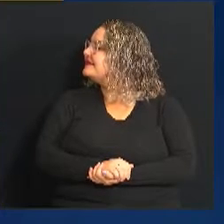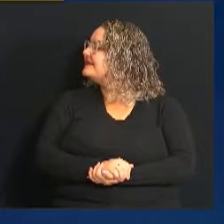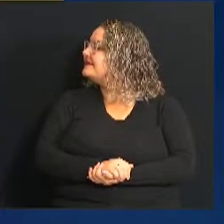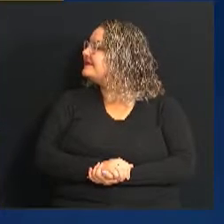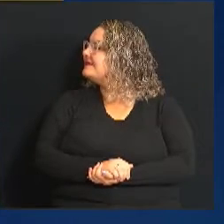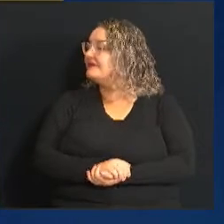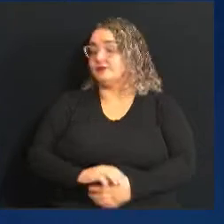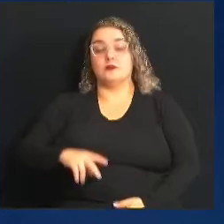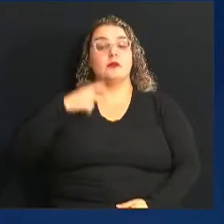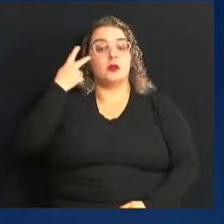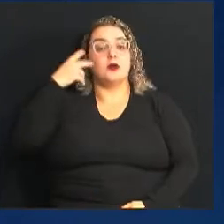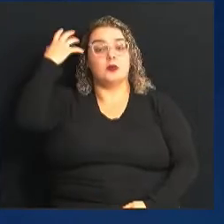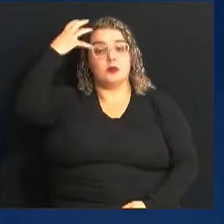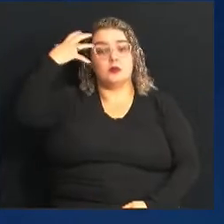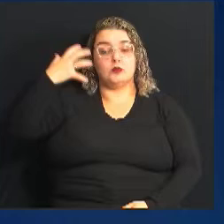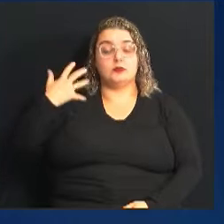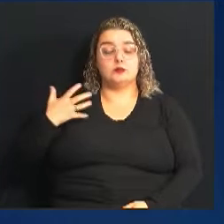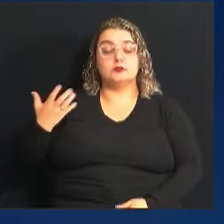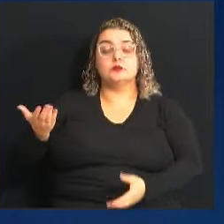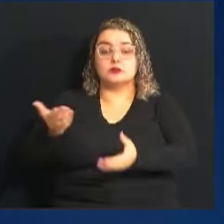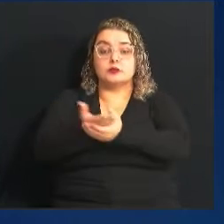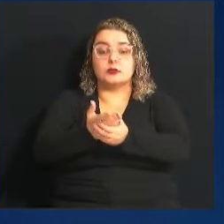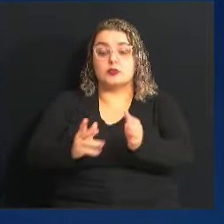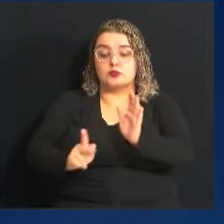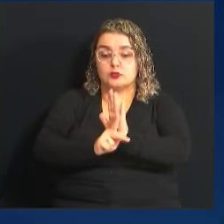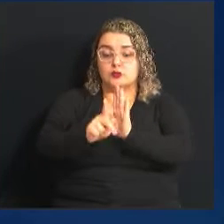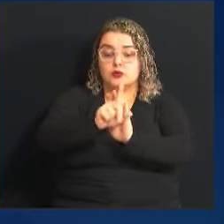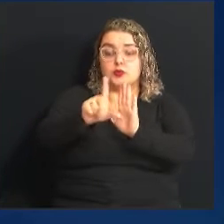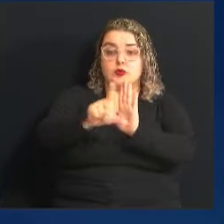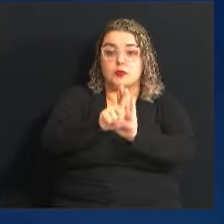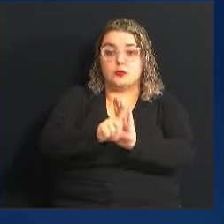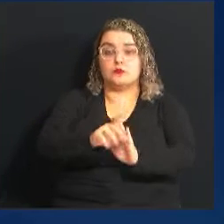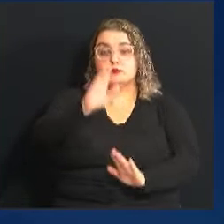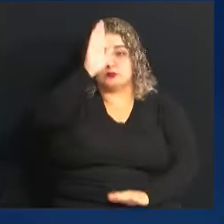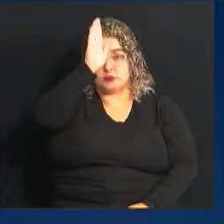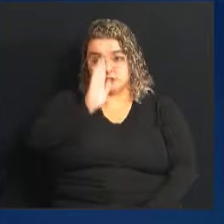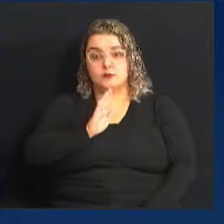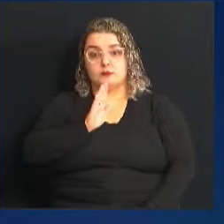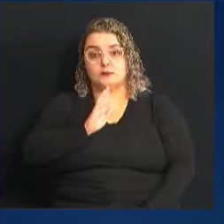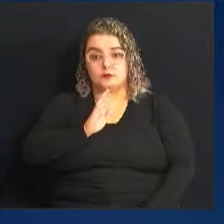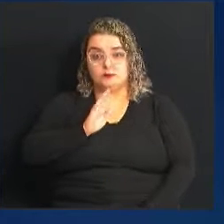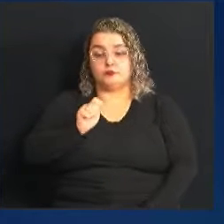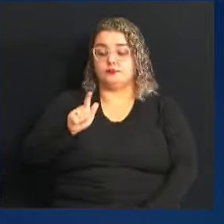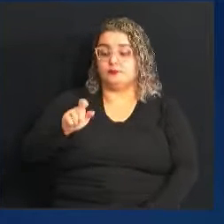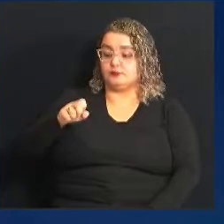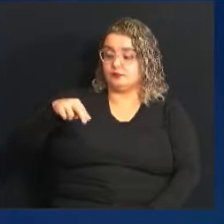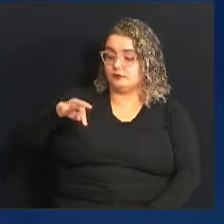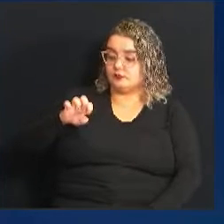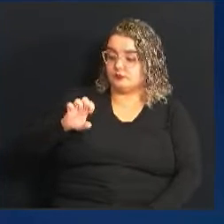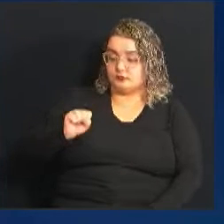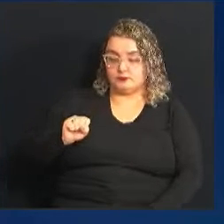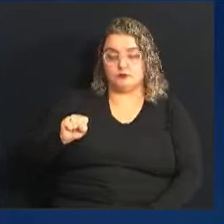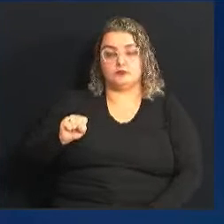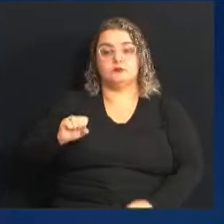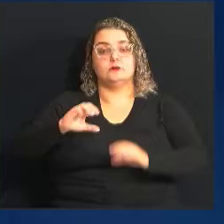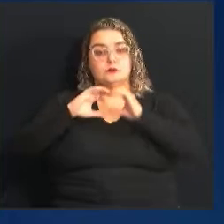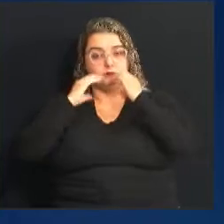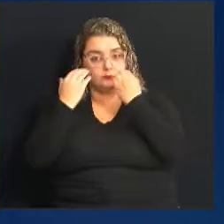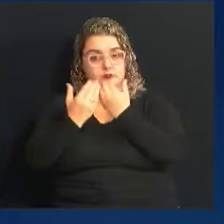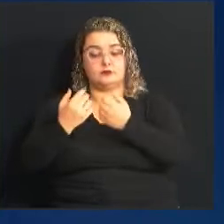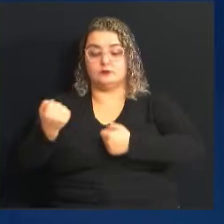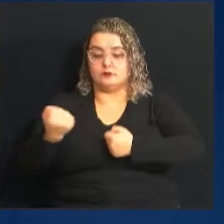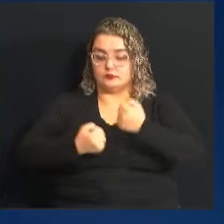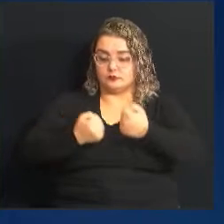Vereadora Guida Calisto protocola projeto de lei que dá gratuidade aos agentes comunitários de saúde no transporte